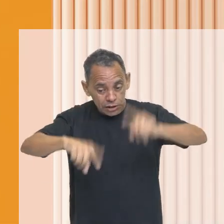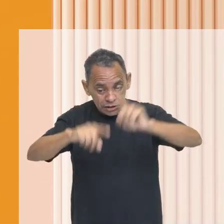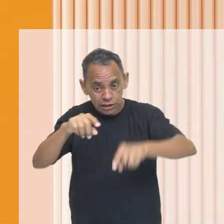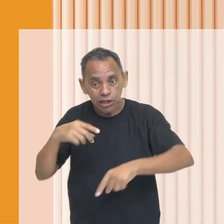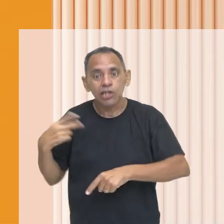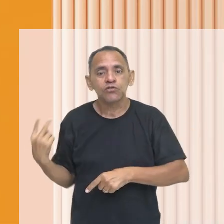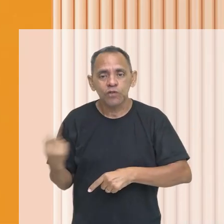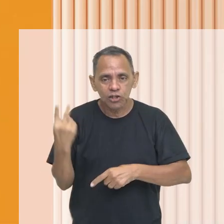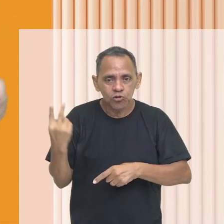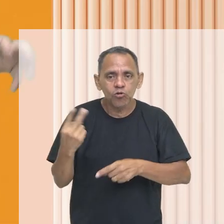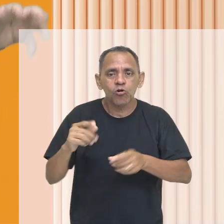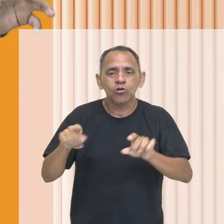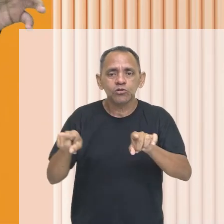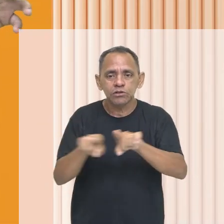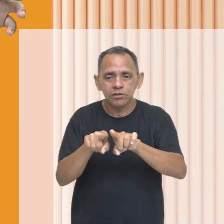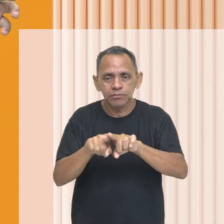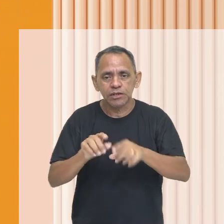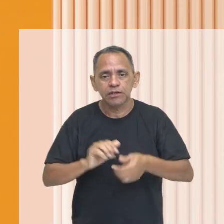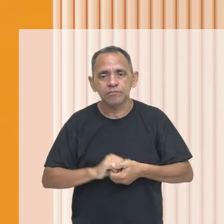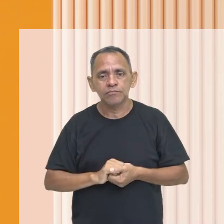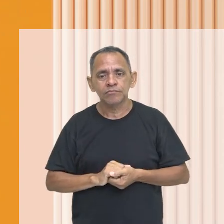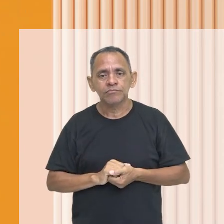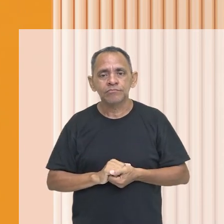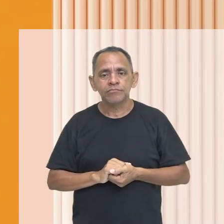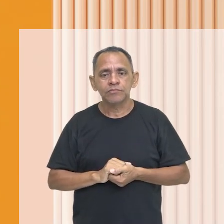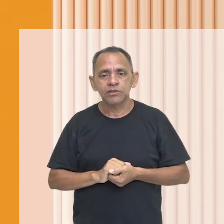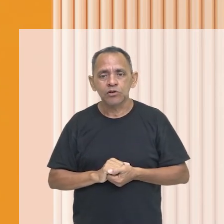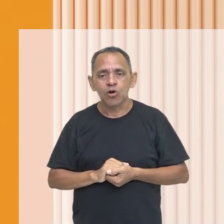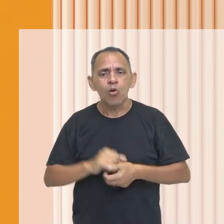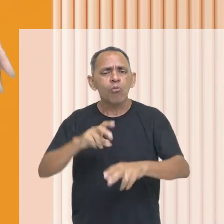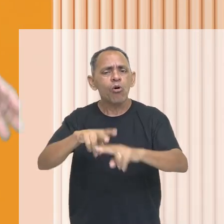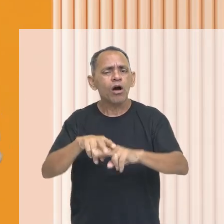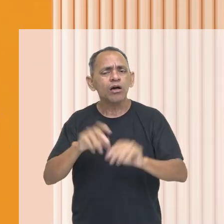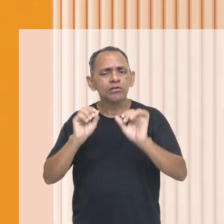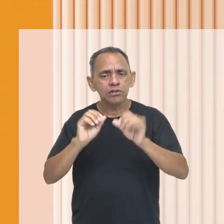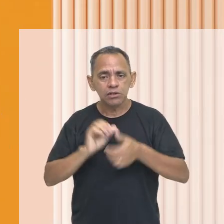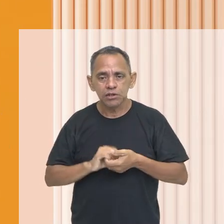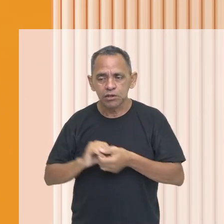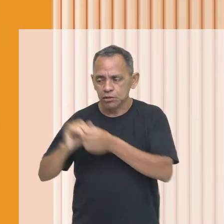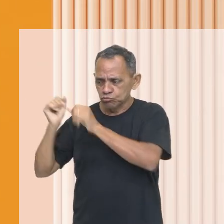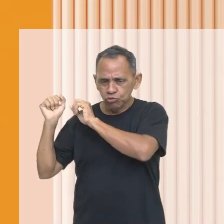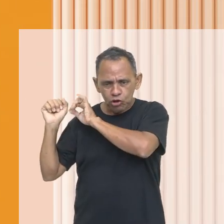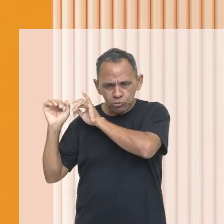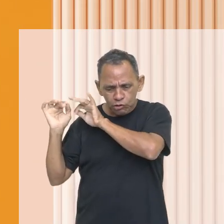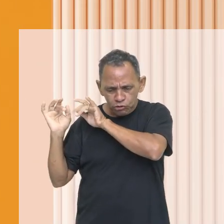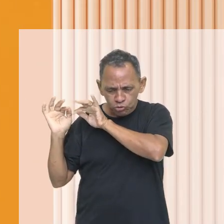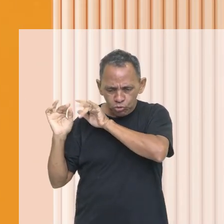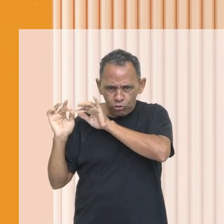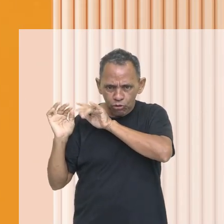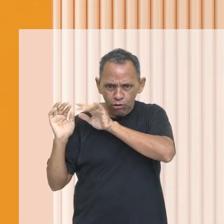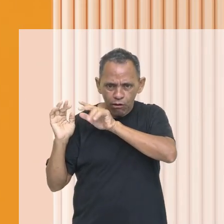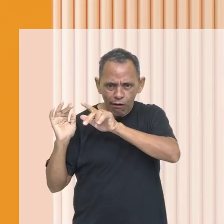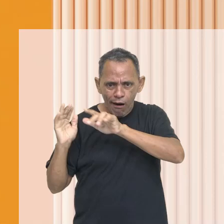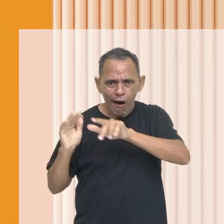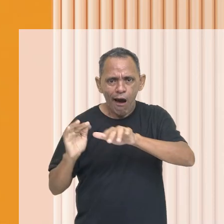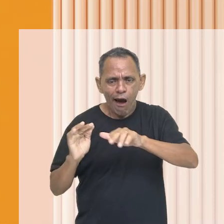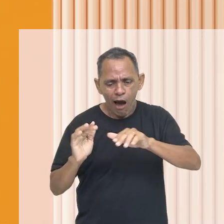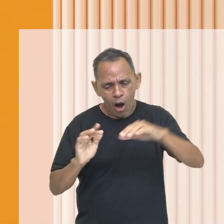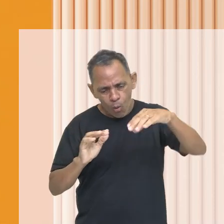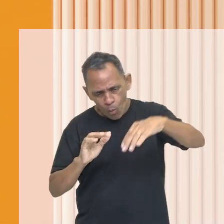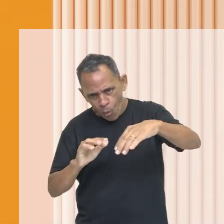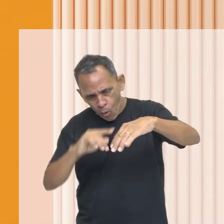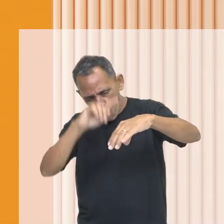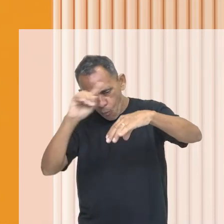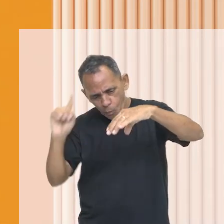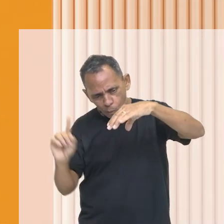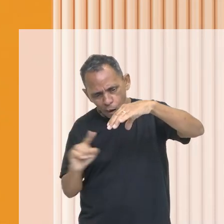descobre-se, né, através dessas incursões bandeirantes, jazidas de ouro naquilo, né, que vai ser chamado